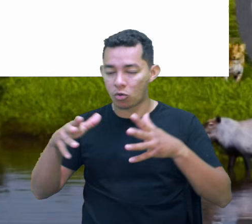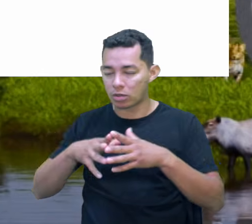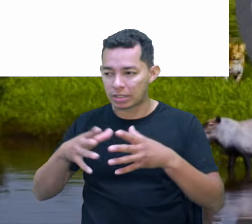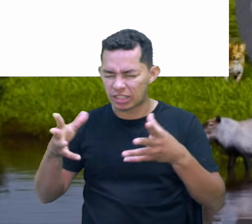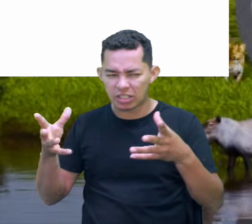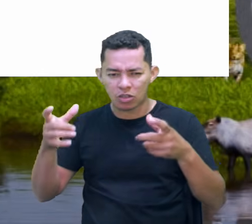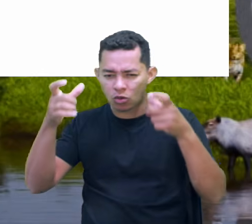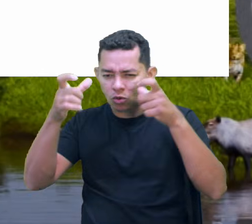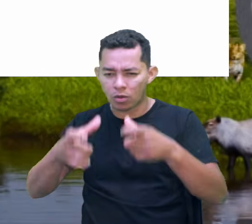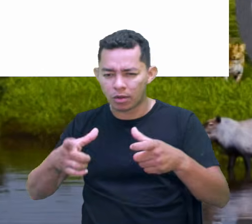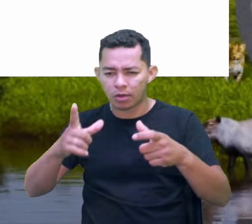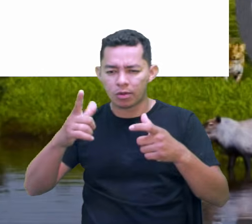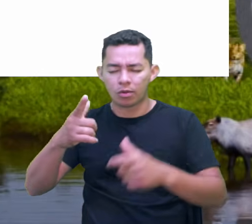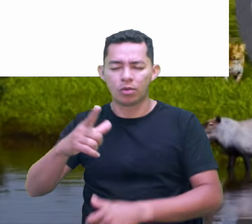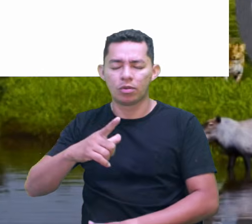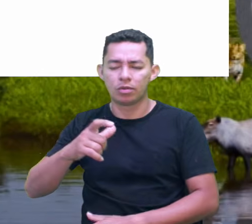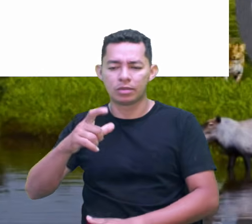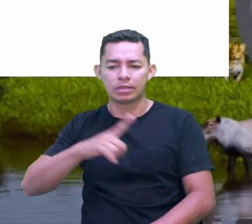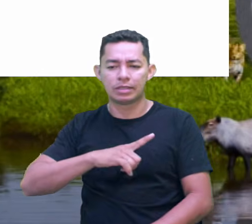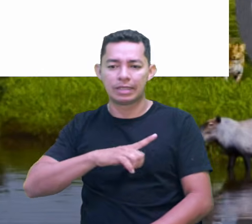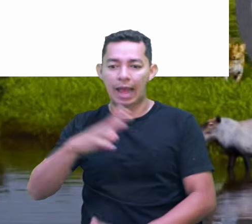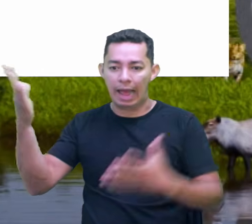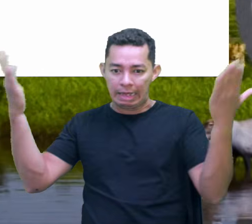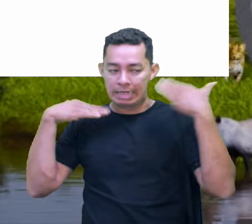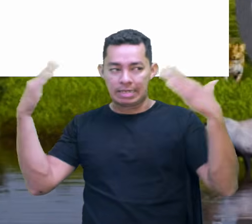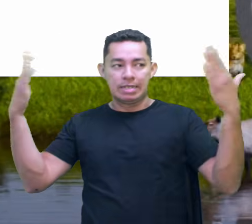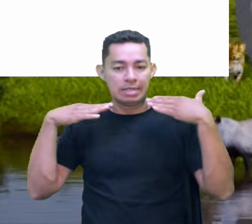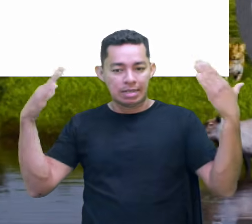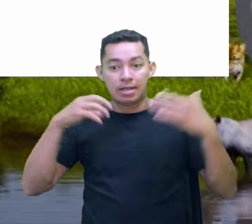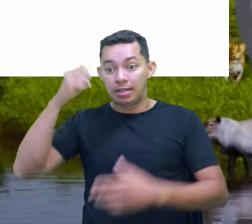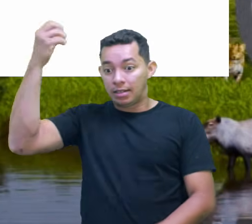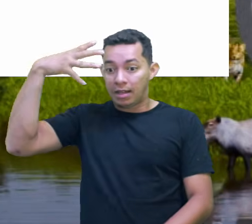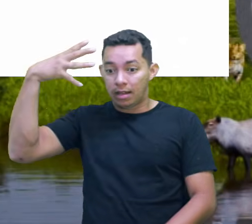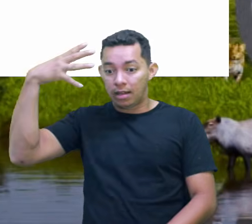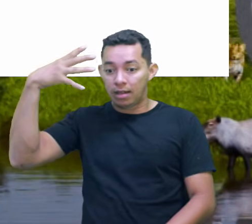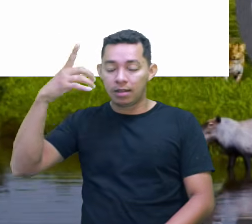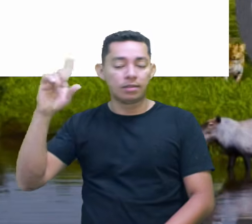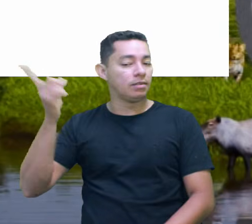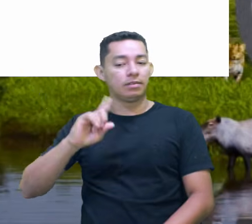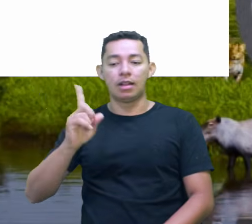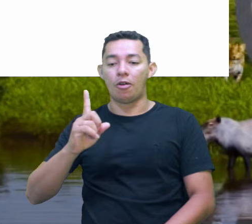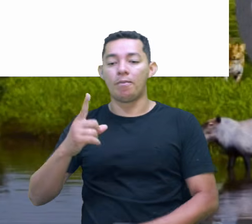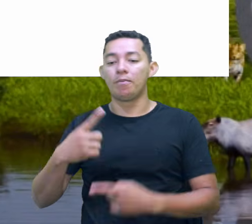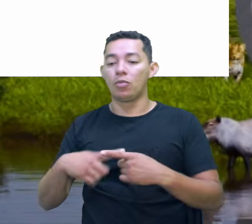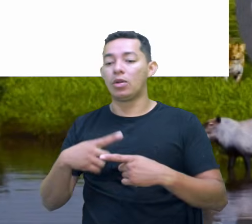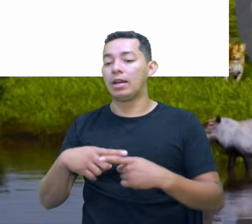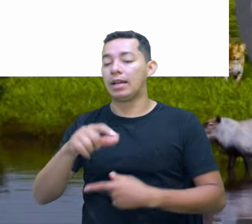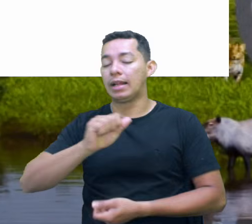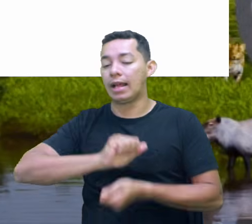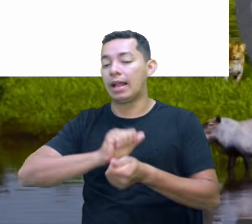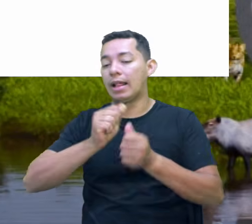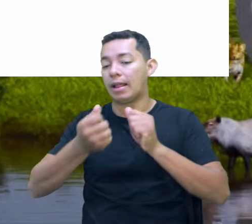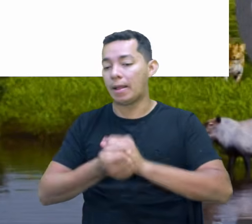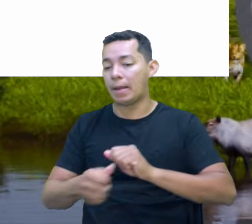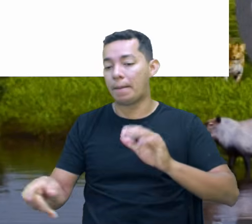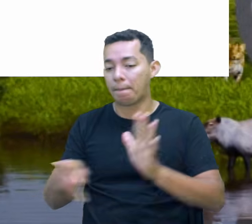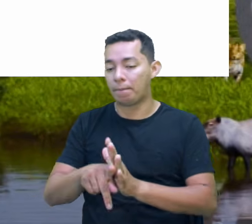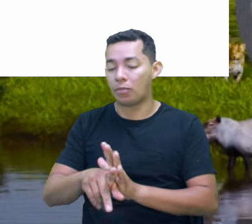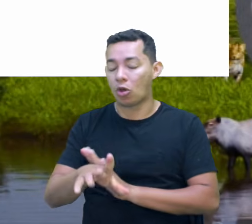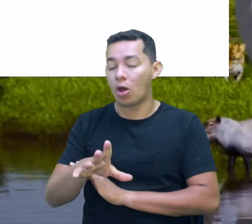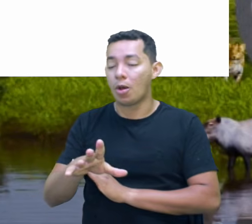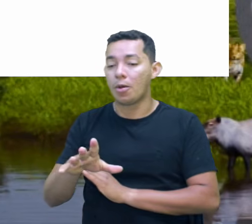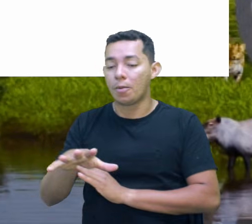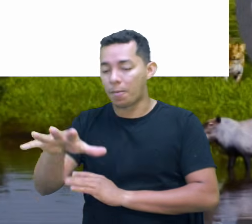vê, porque ele tem mecanismos que são adaptados a ambientes escuros, ambientes